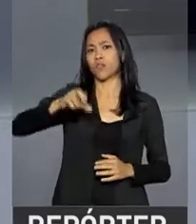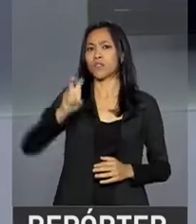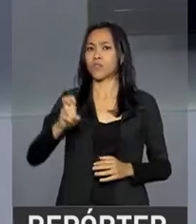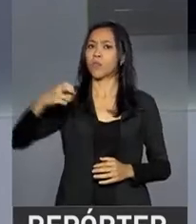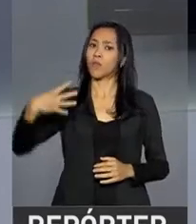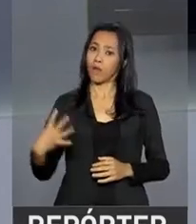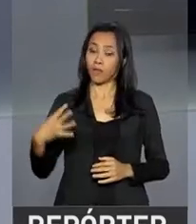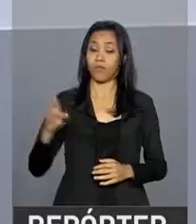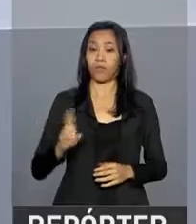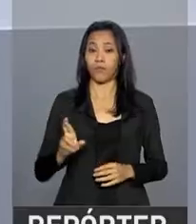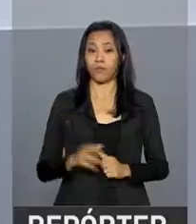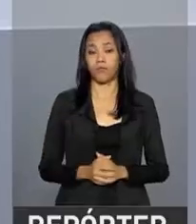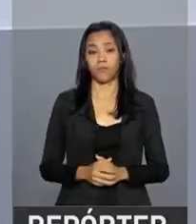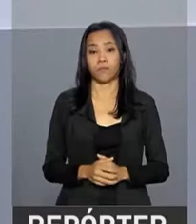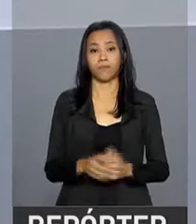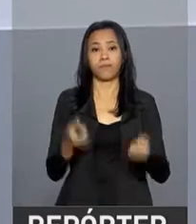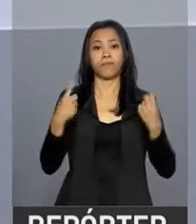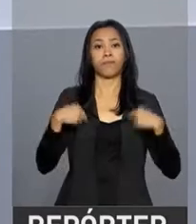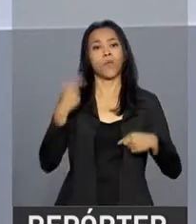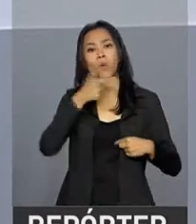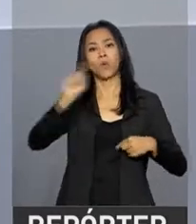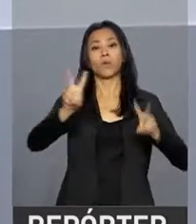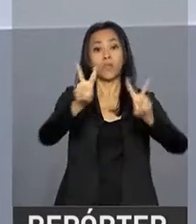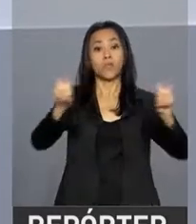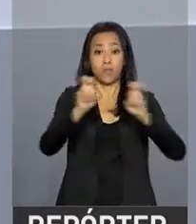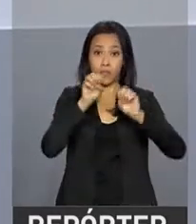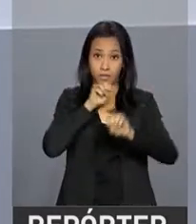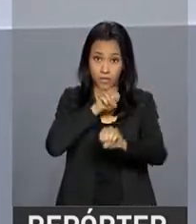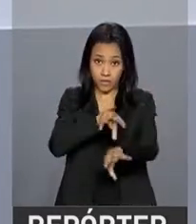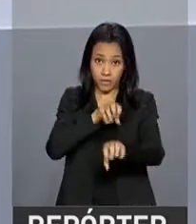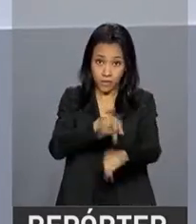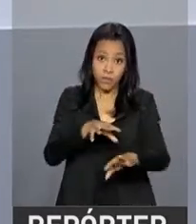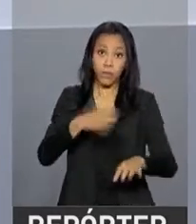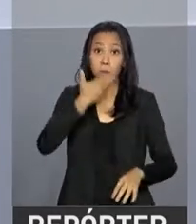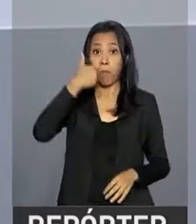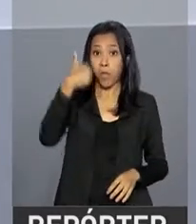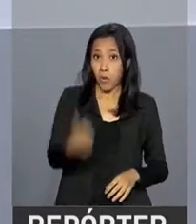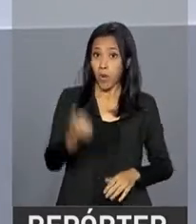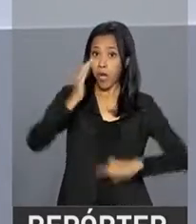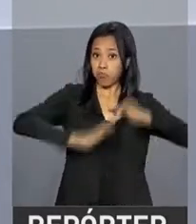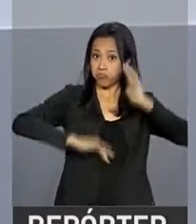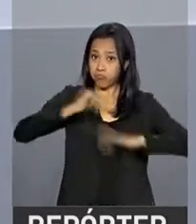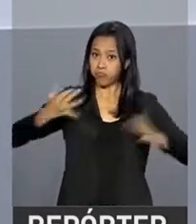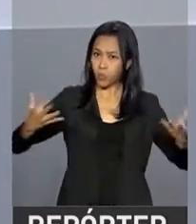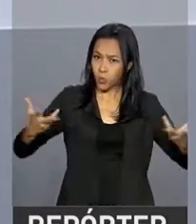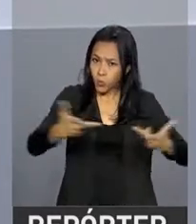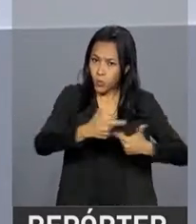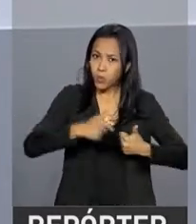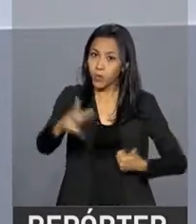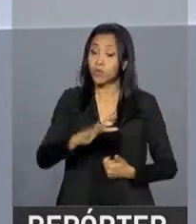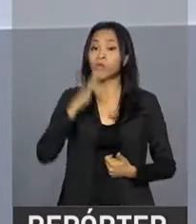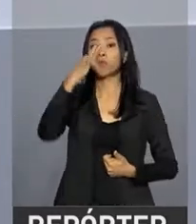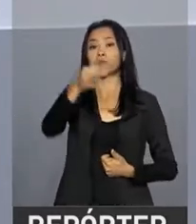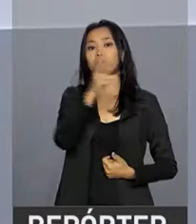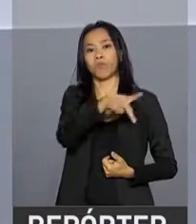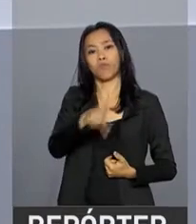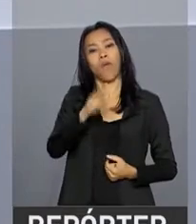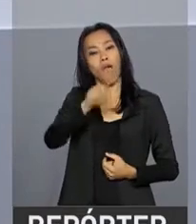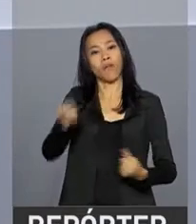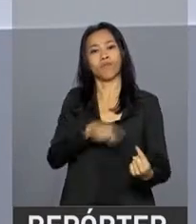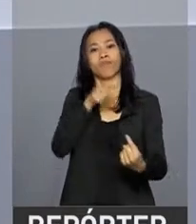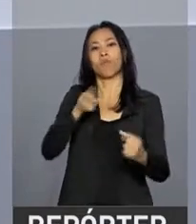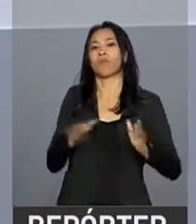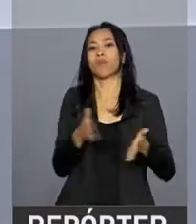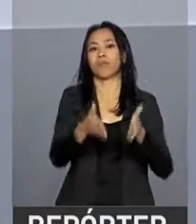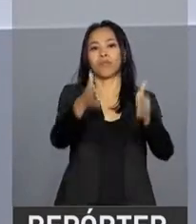reais e falando agora sobre educação melhorar a profissionalização dos futuros professores é um dos caminhos